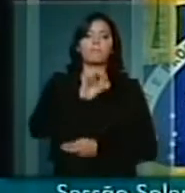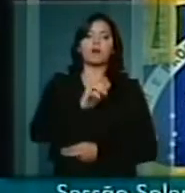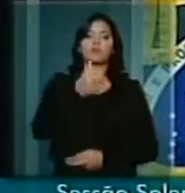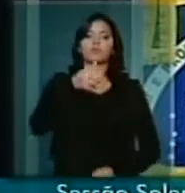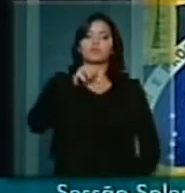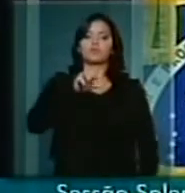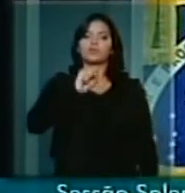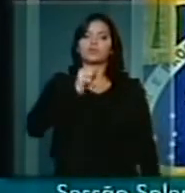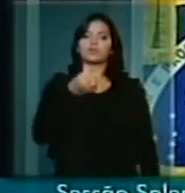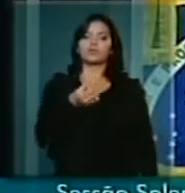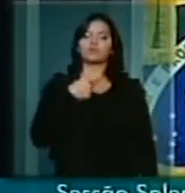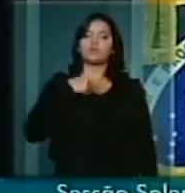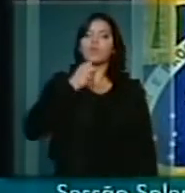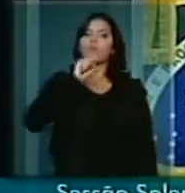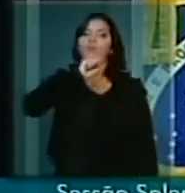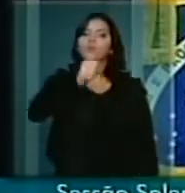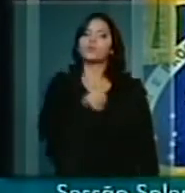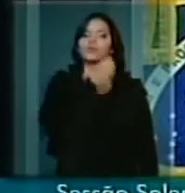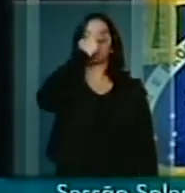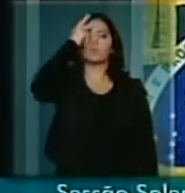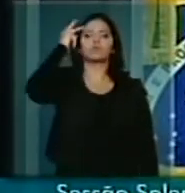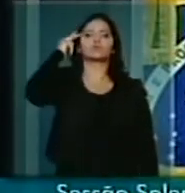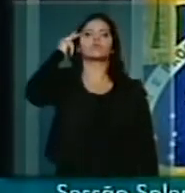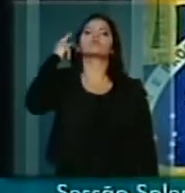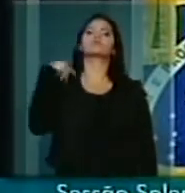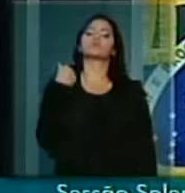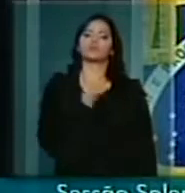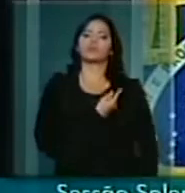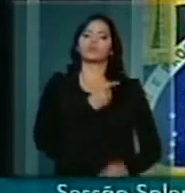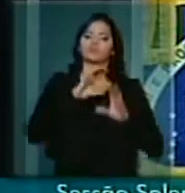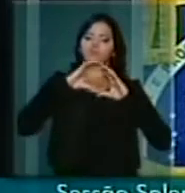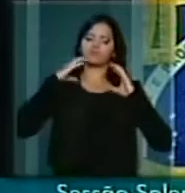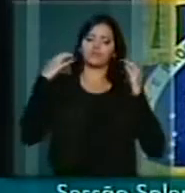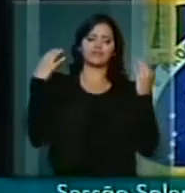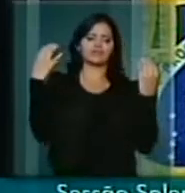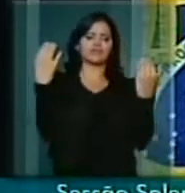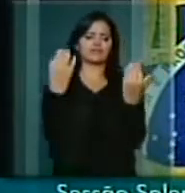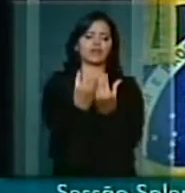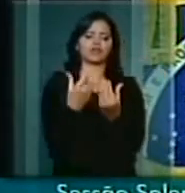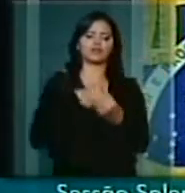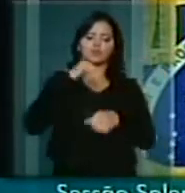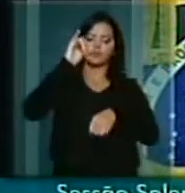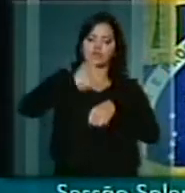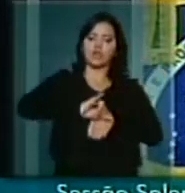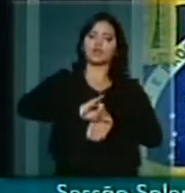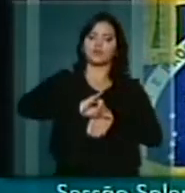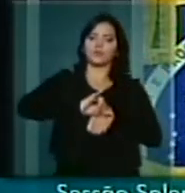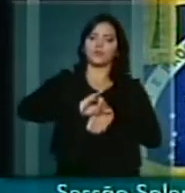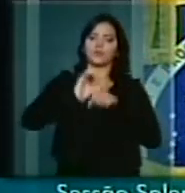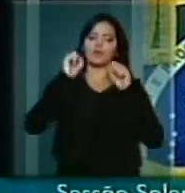8.000 pessoas no nosso estádio do Centro de Educação Física.